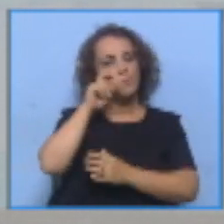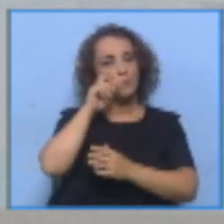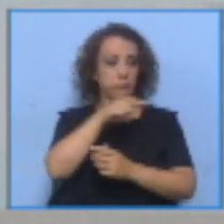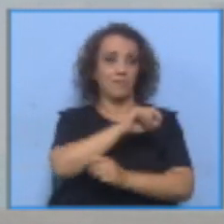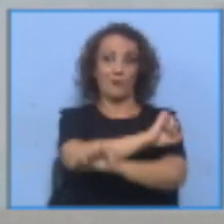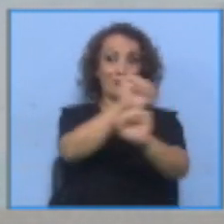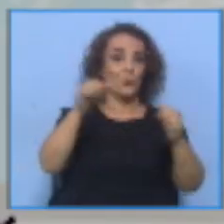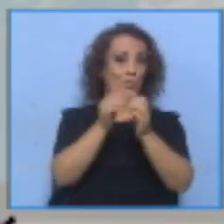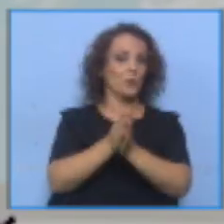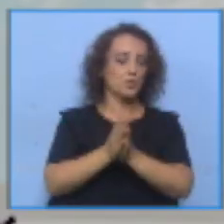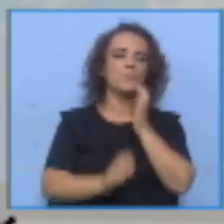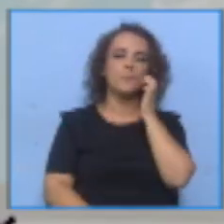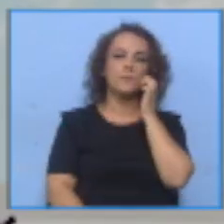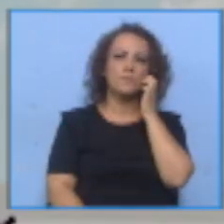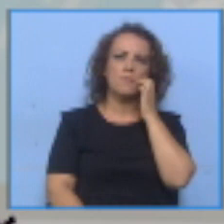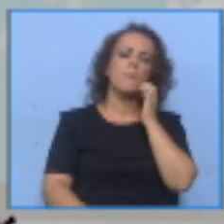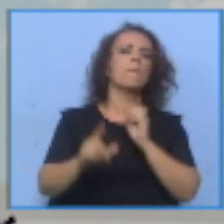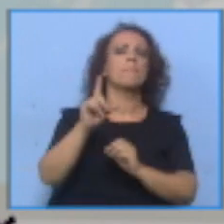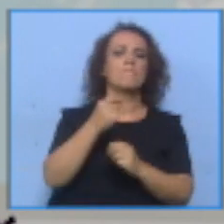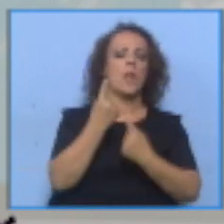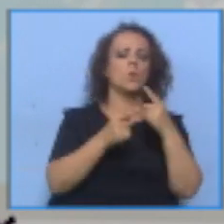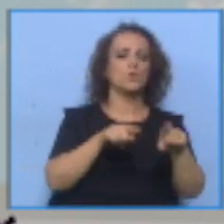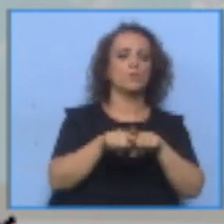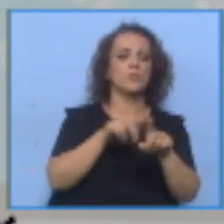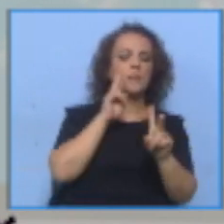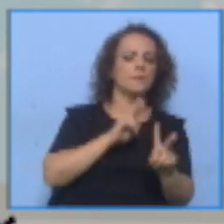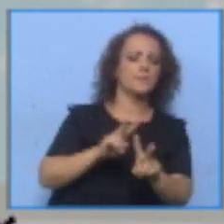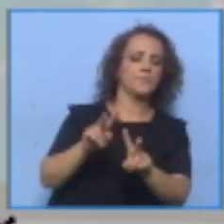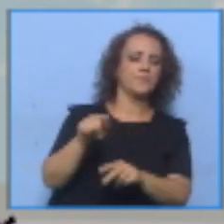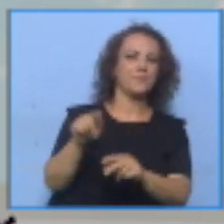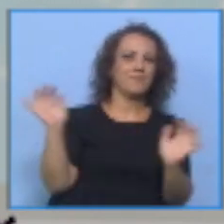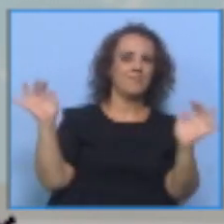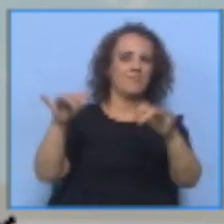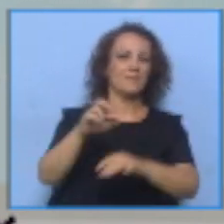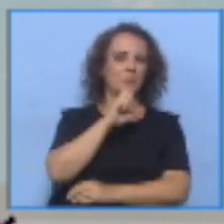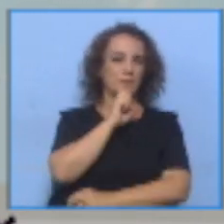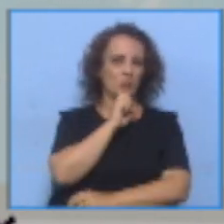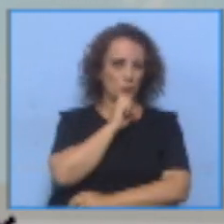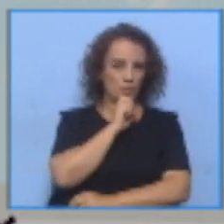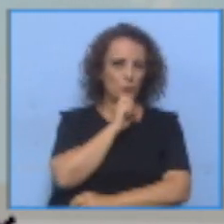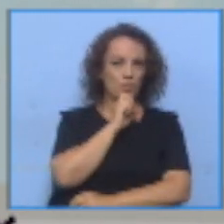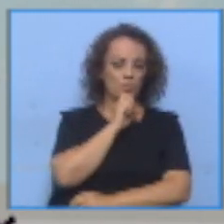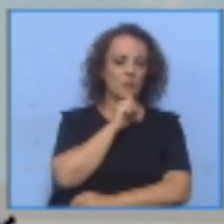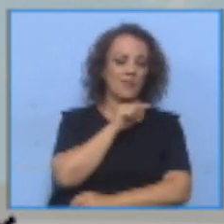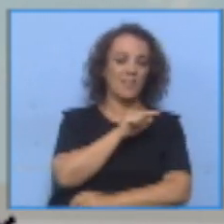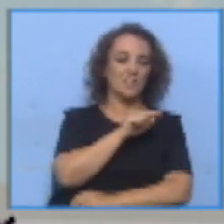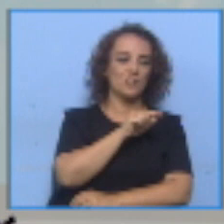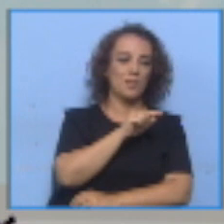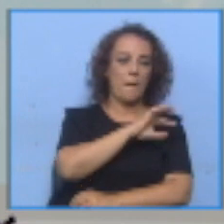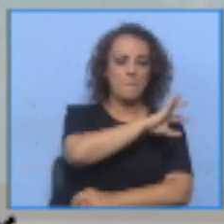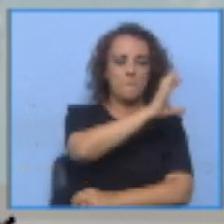todos. Politicamente também o Sínodo está a ser entendido por algumas forças políticas como ingerência nos países onde está a